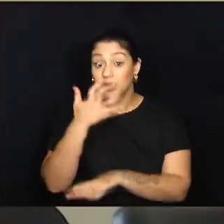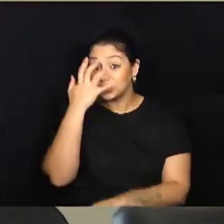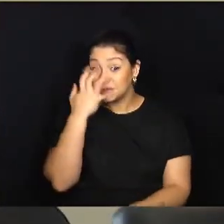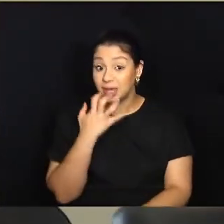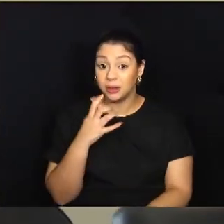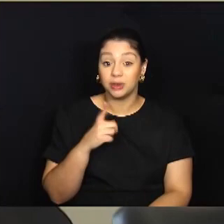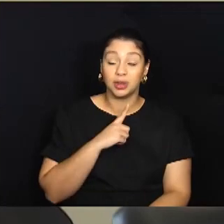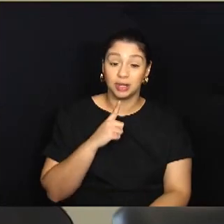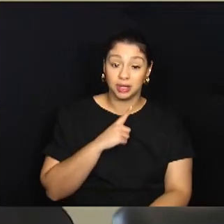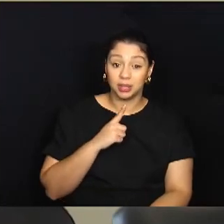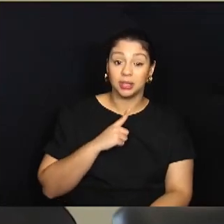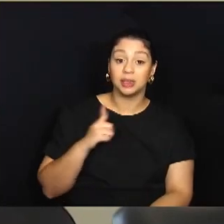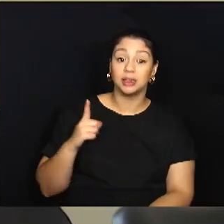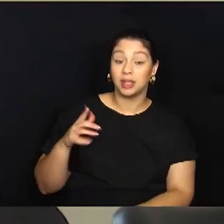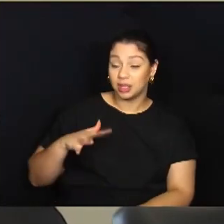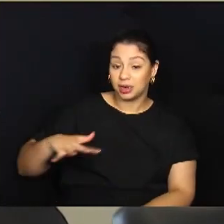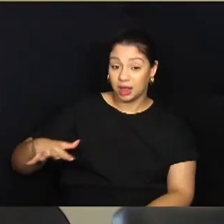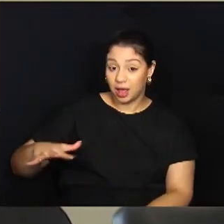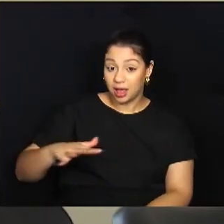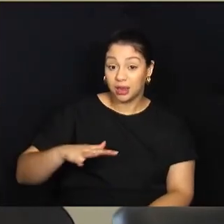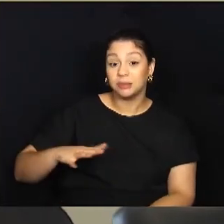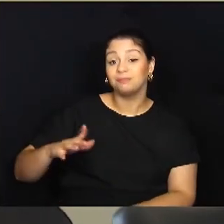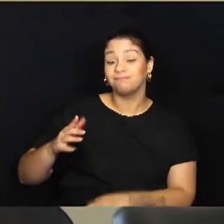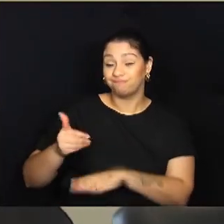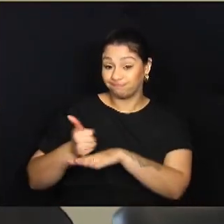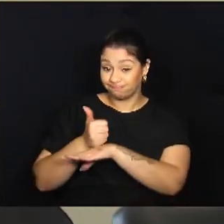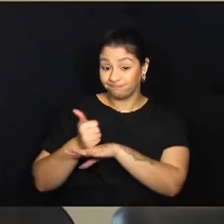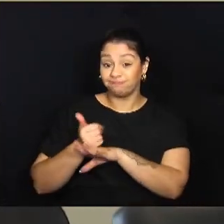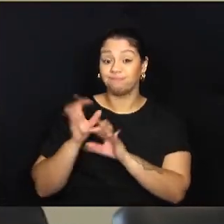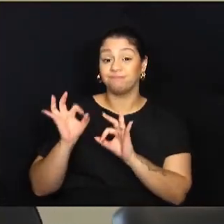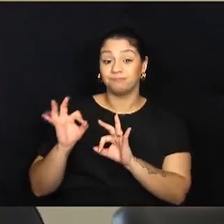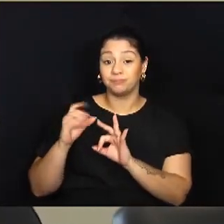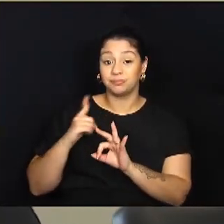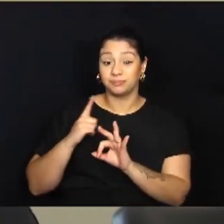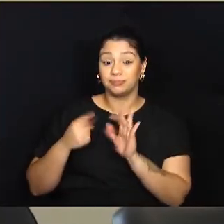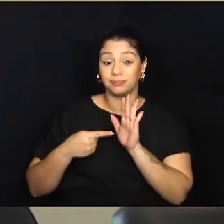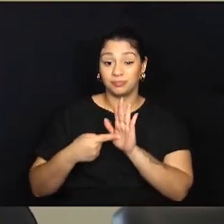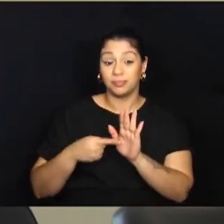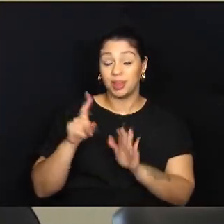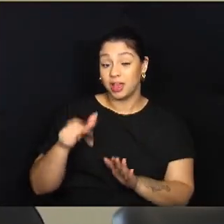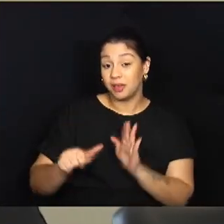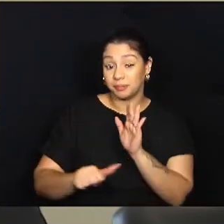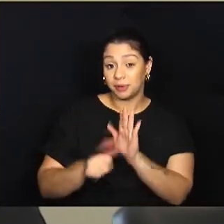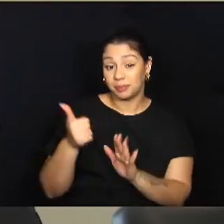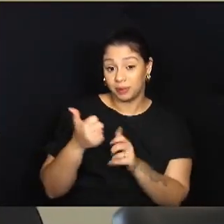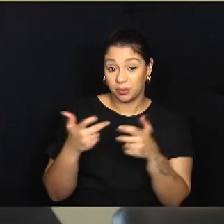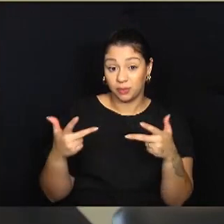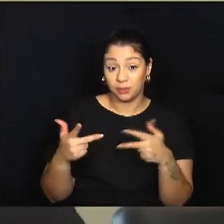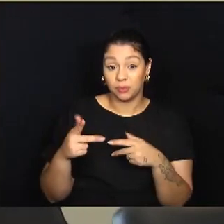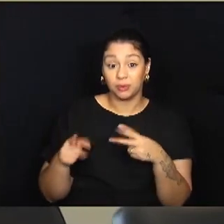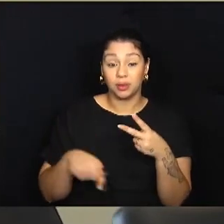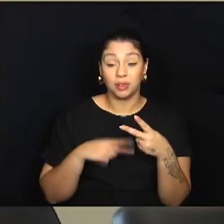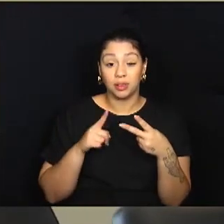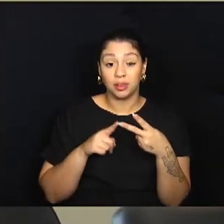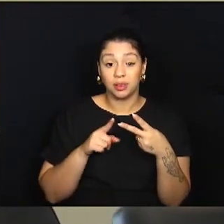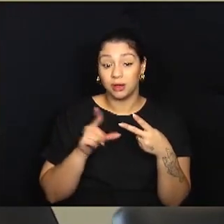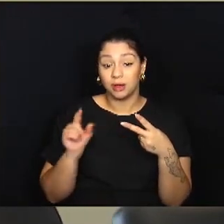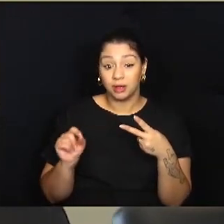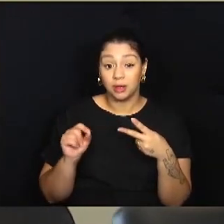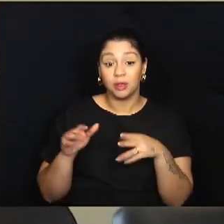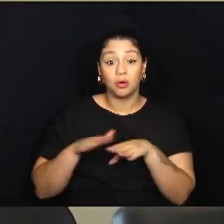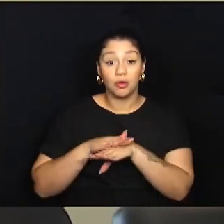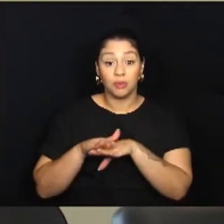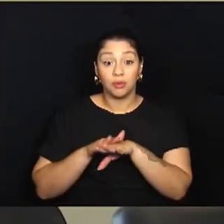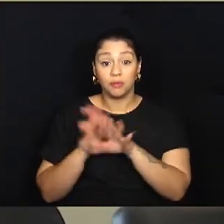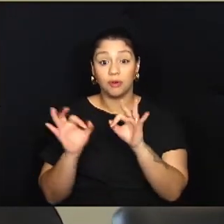tenha reputação no mercado, que você conheça esse trabalho, tenha indicações. Esse é o primeiro ponto. O segundo, converse com a família